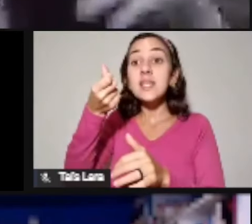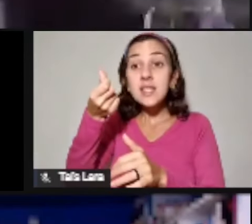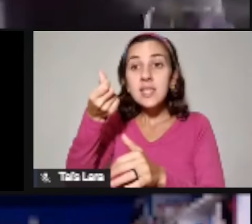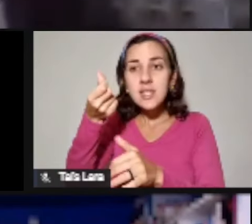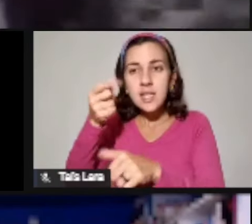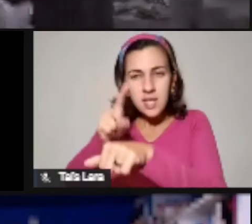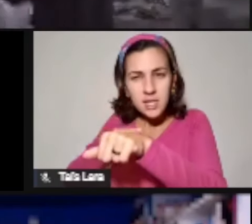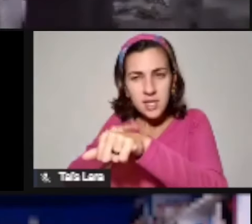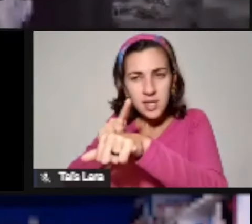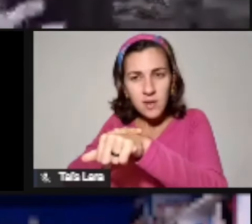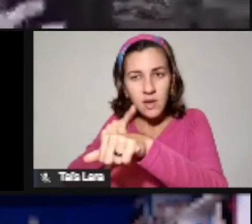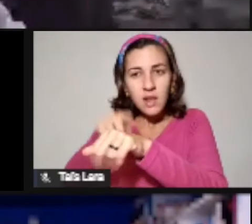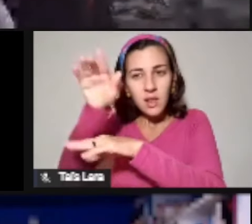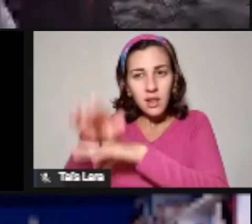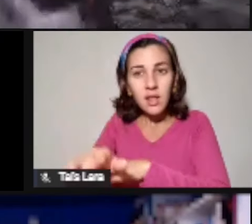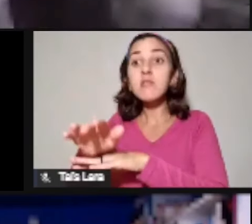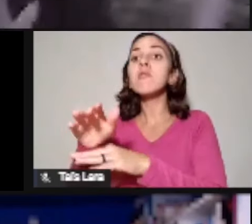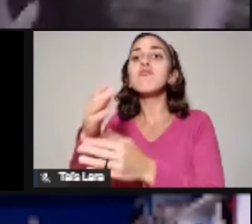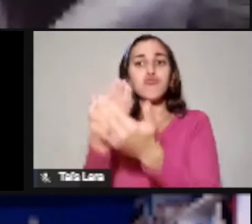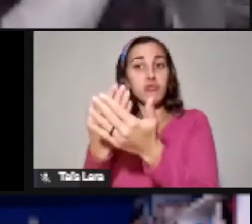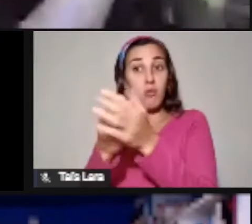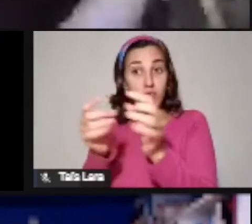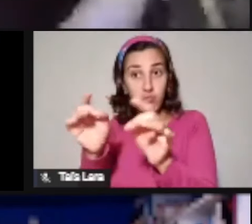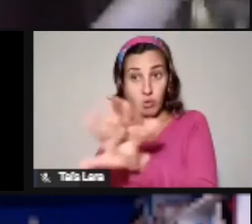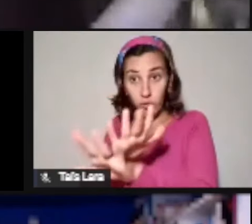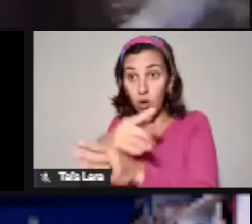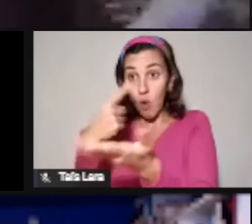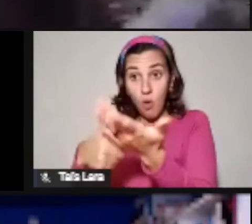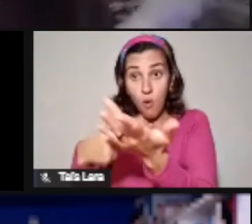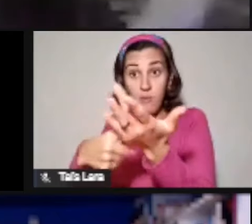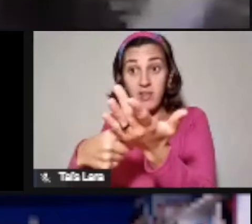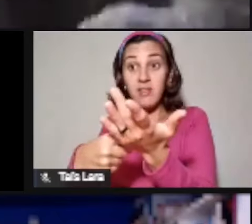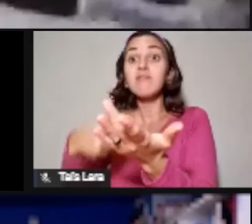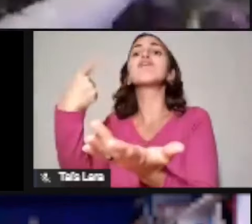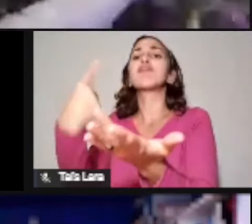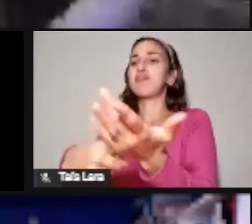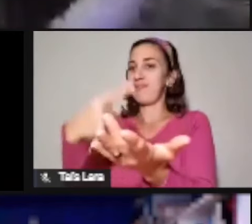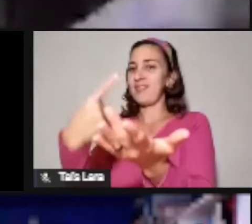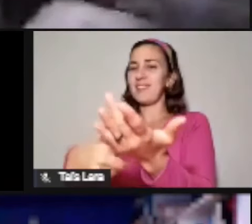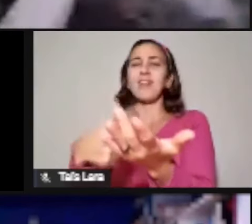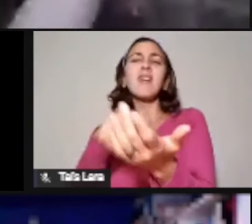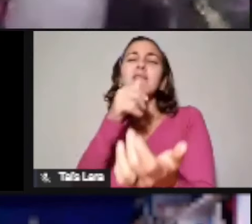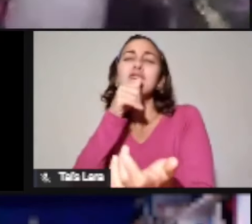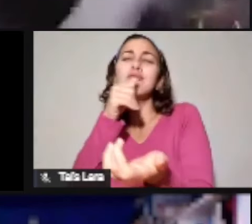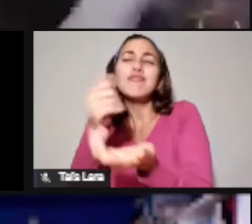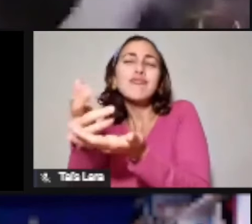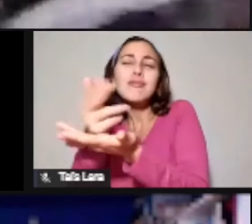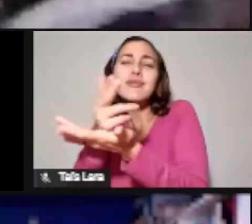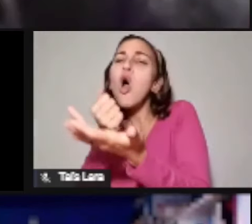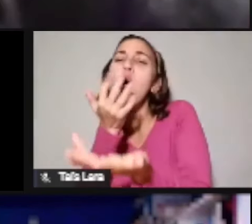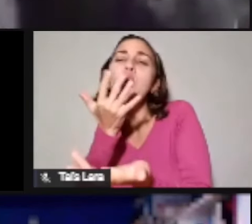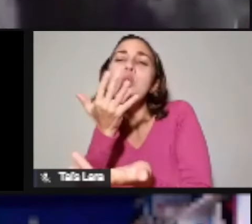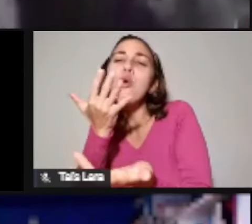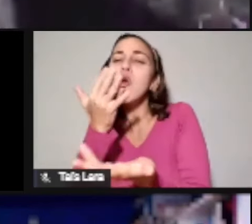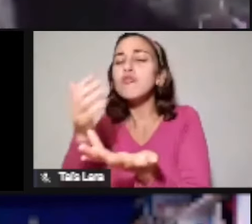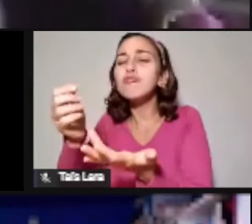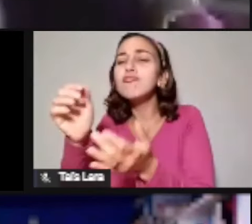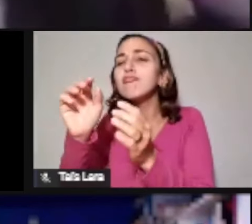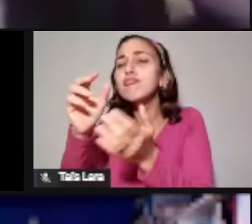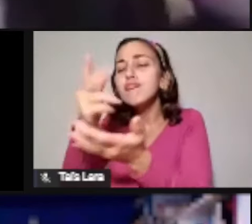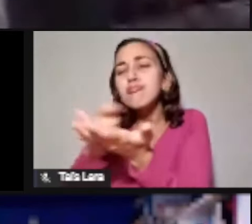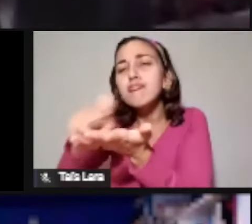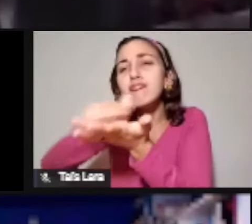poder tomar banho. Vamos combinar assim? Vamos. Então, pronto, desenha, pega um giz de cera, faz todo mundo lá e cola isso na